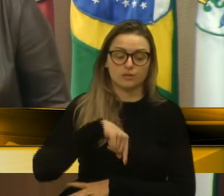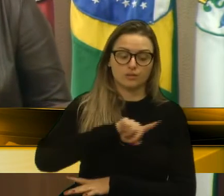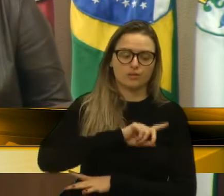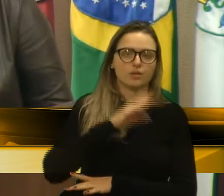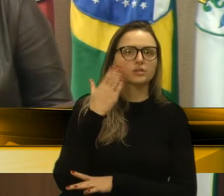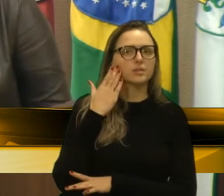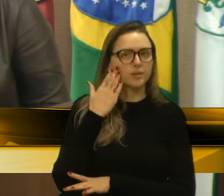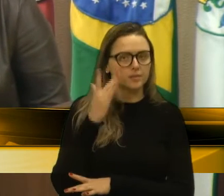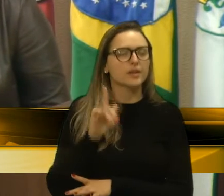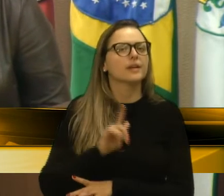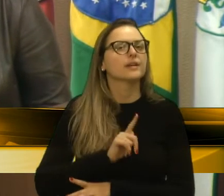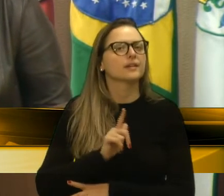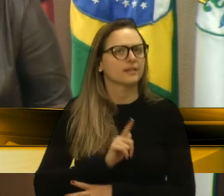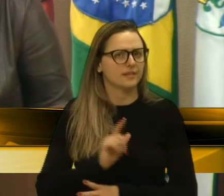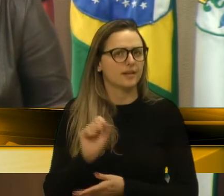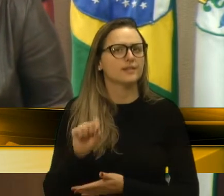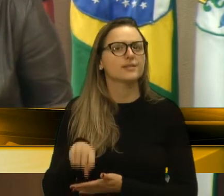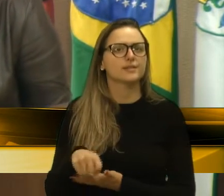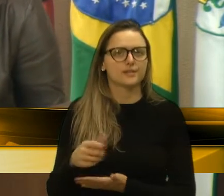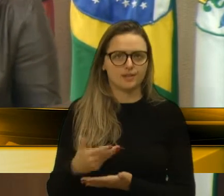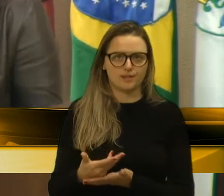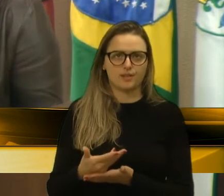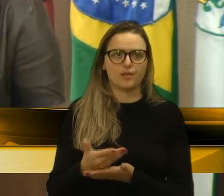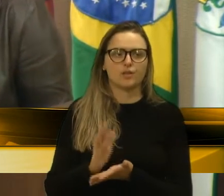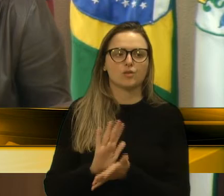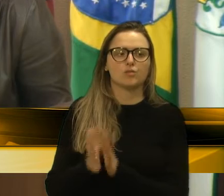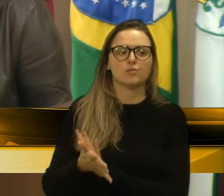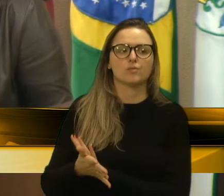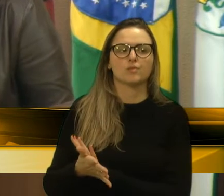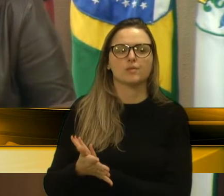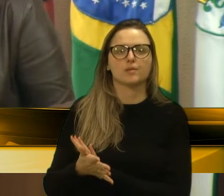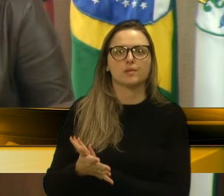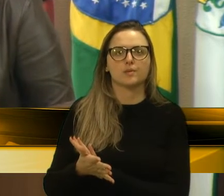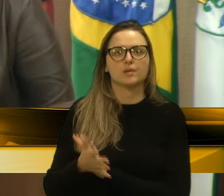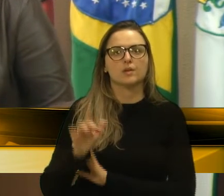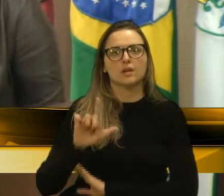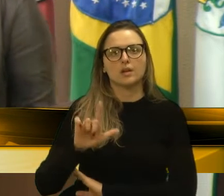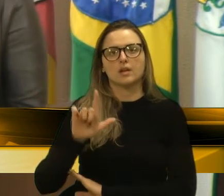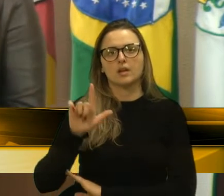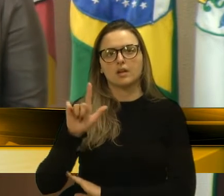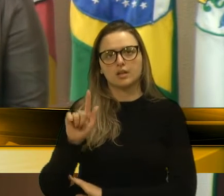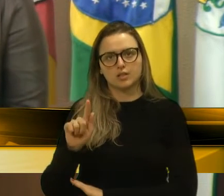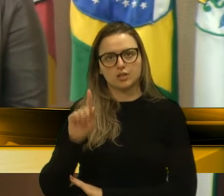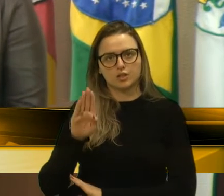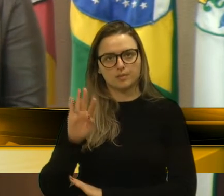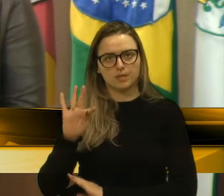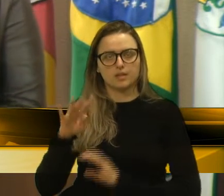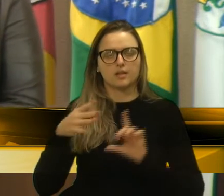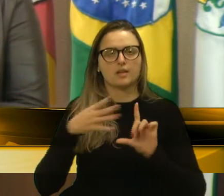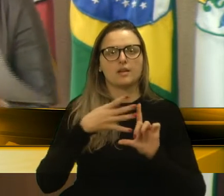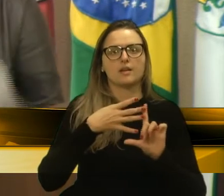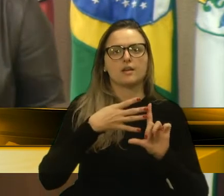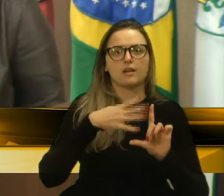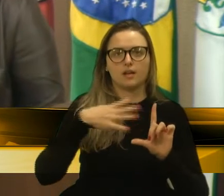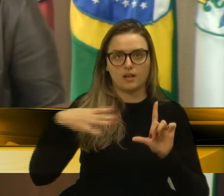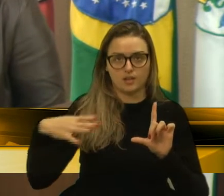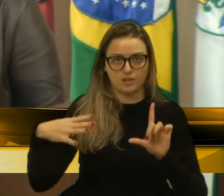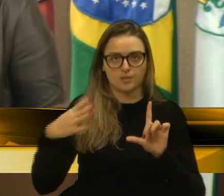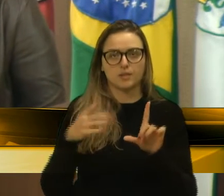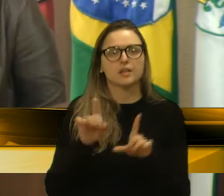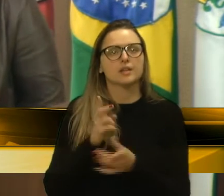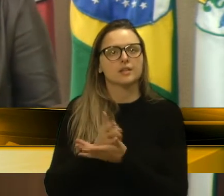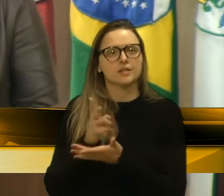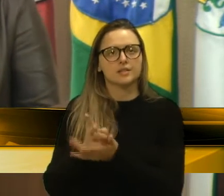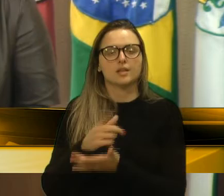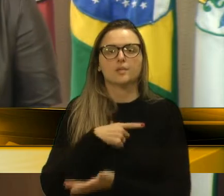há, sim, né, uma grande retaliação ao público LGBT. Né? Desde o início desse governo, sempre teve formas